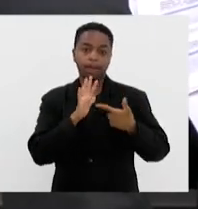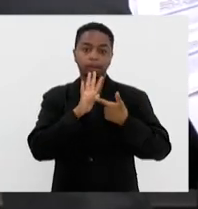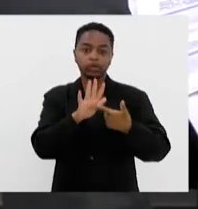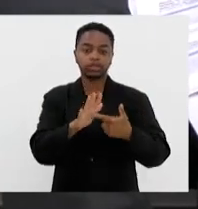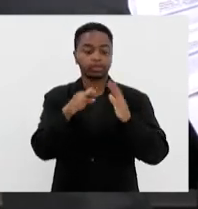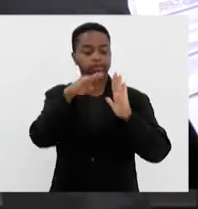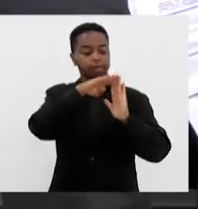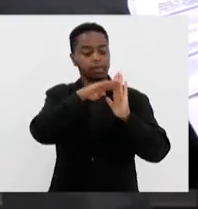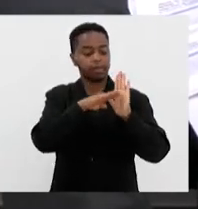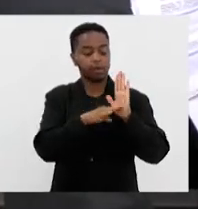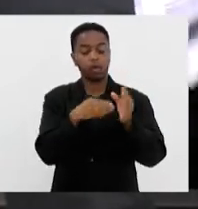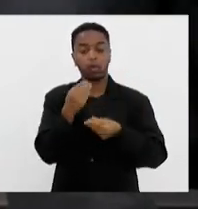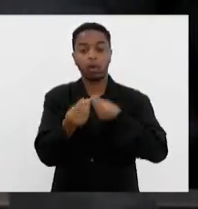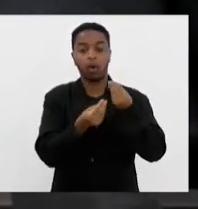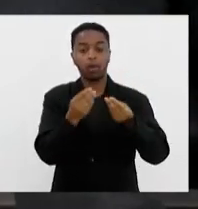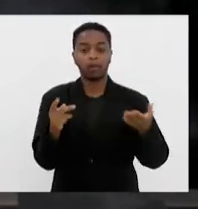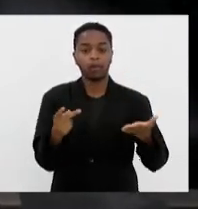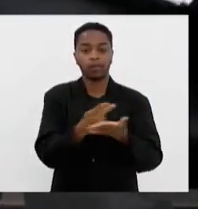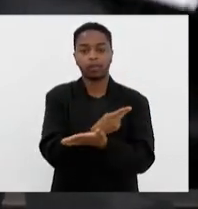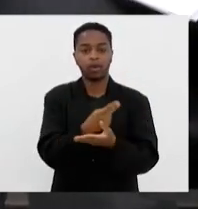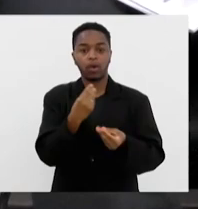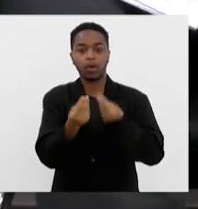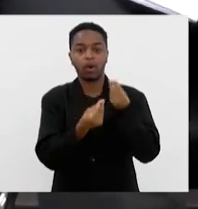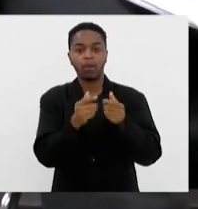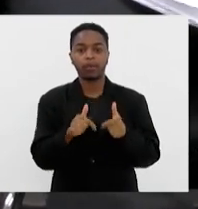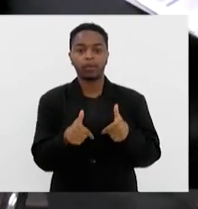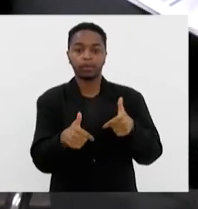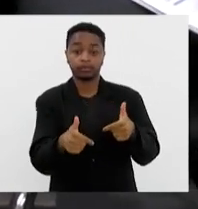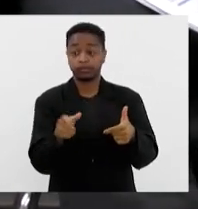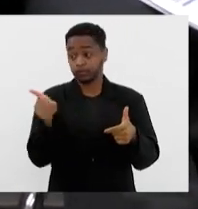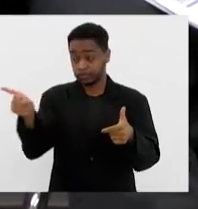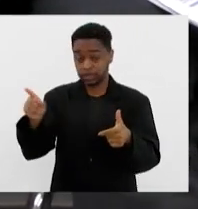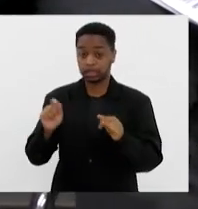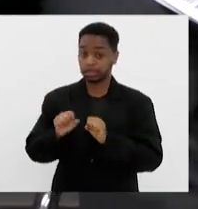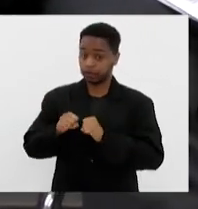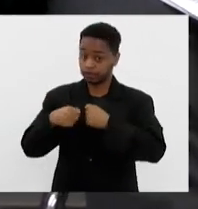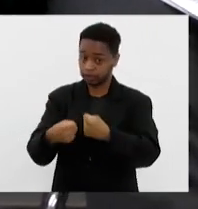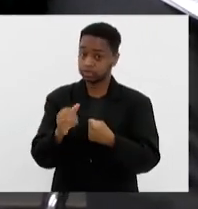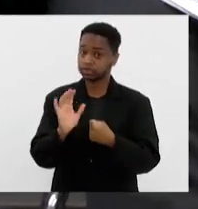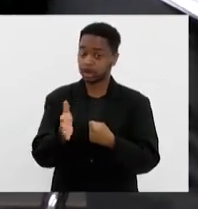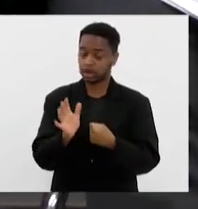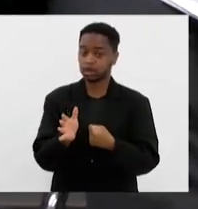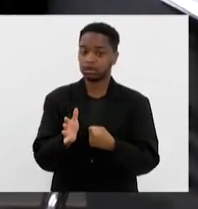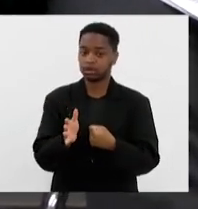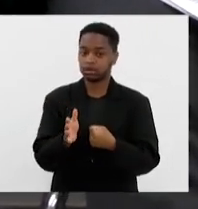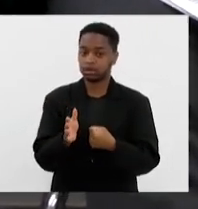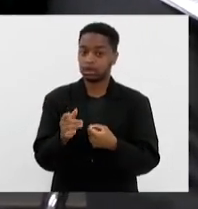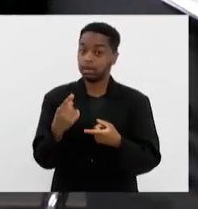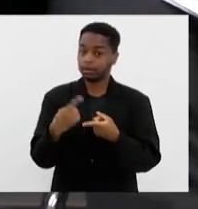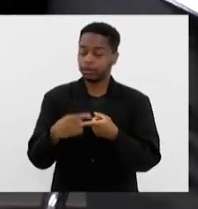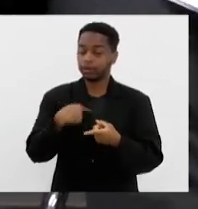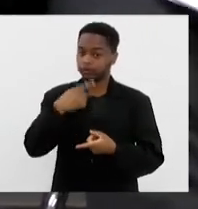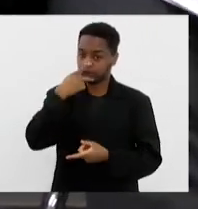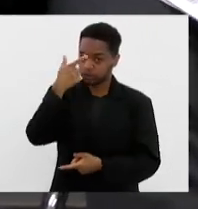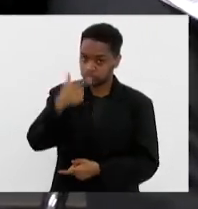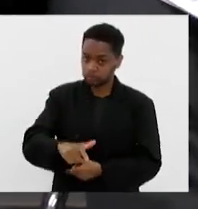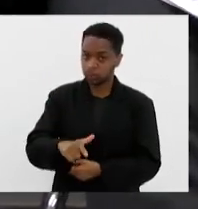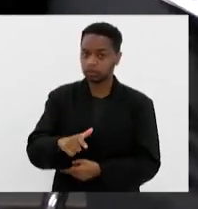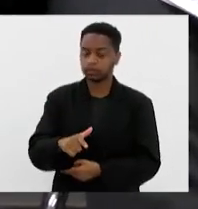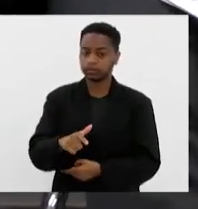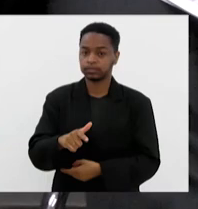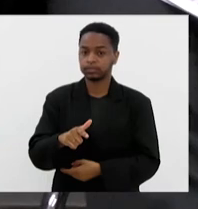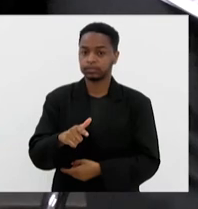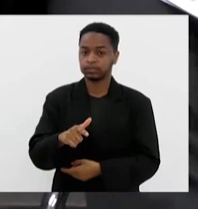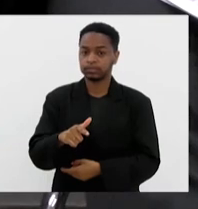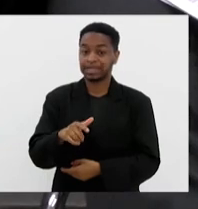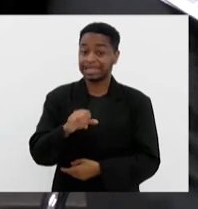disciplina dessa data. Esse é o princípio que o senhor vem defendendo. Porque, senão, volto a dizer, a gente vai começar aqui